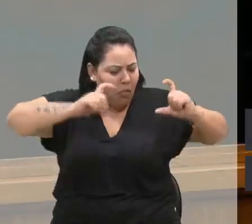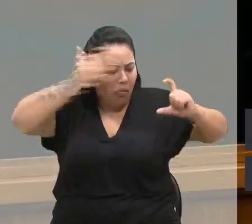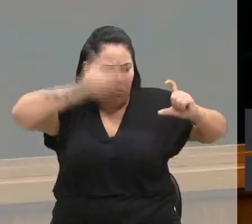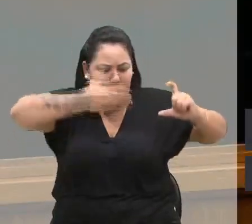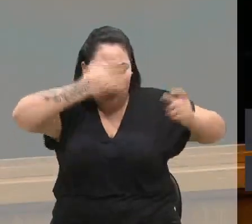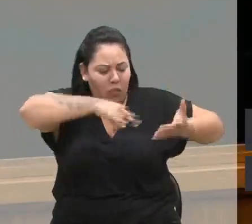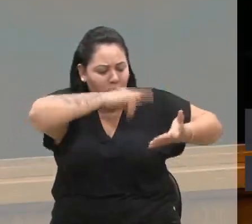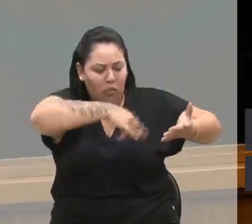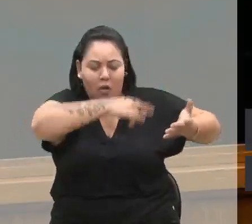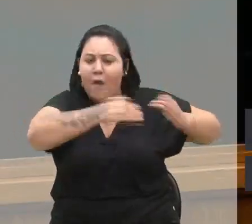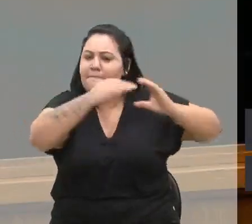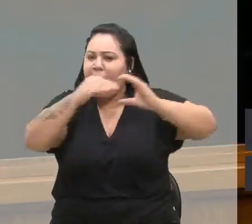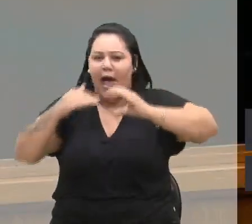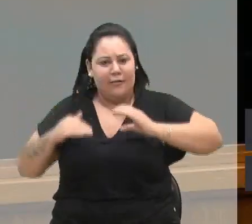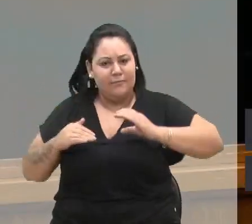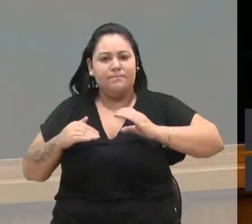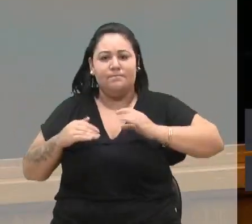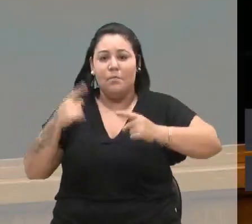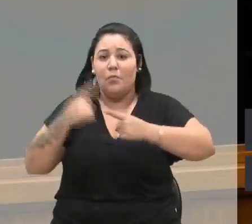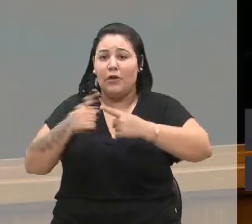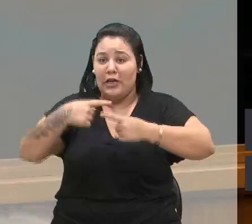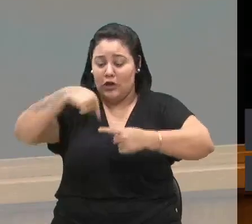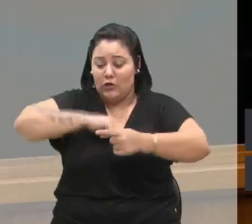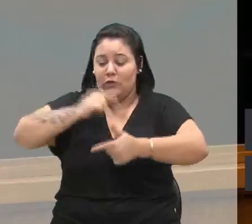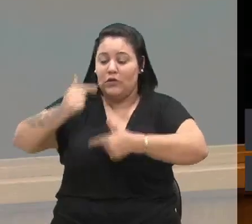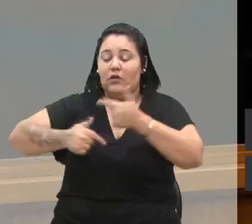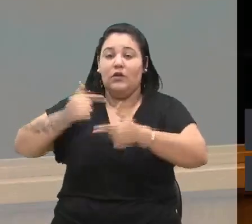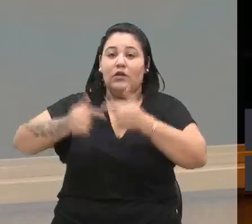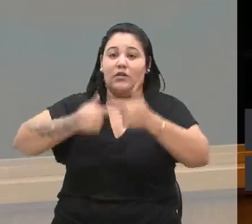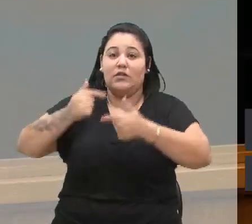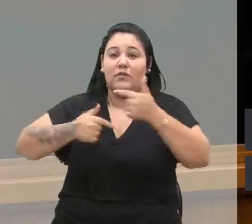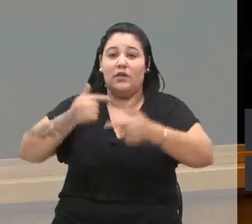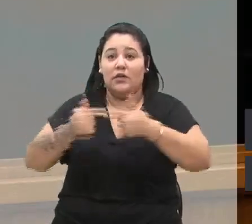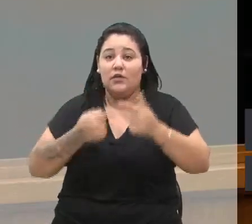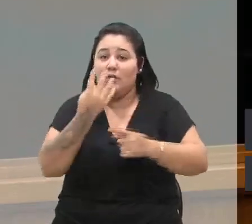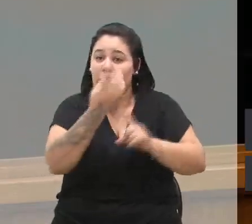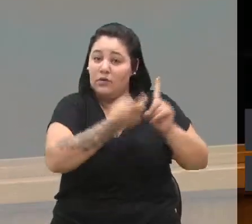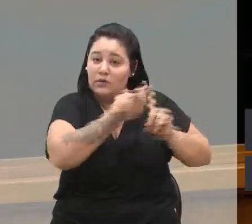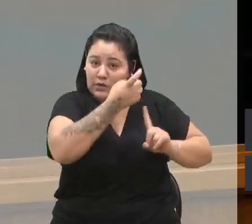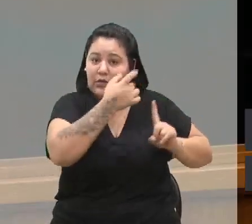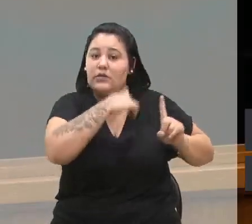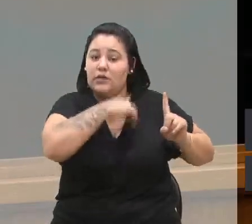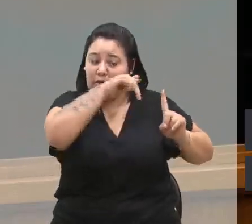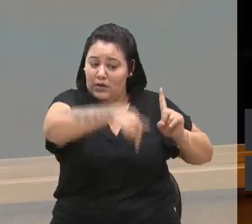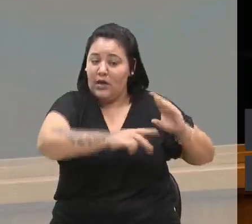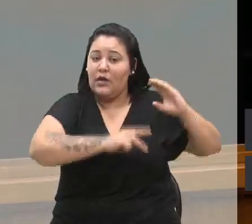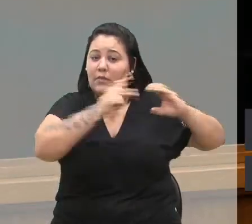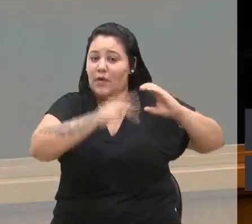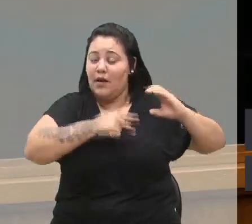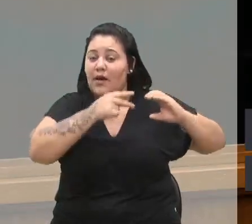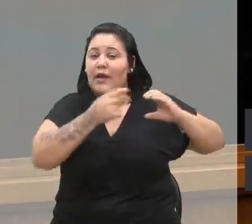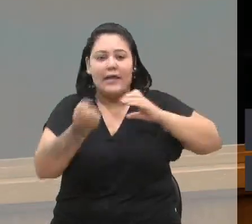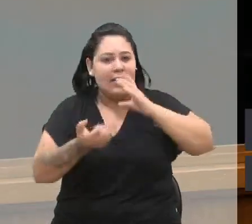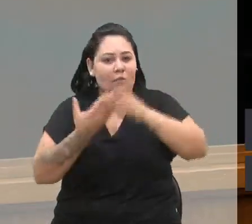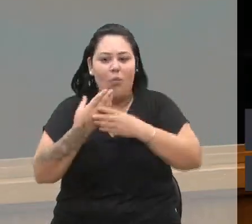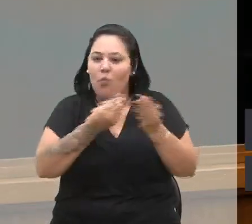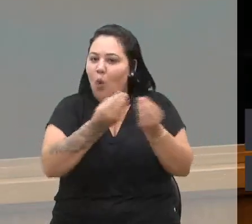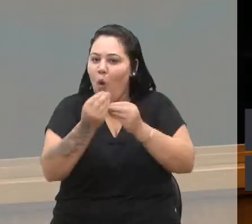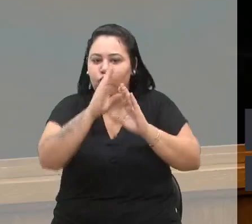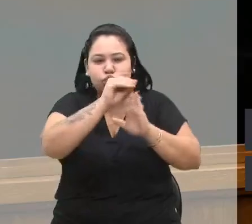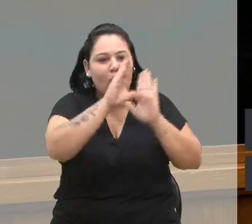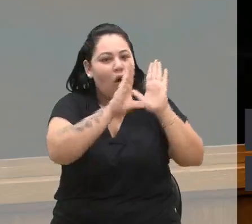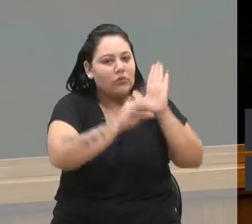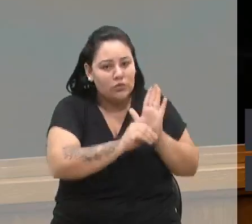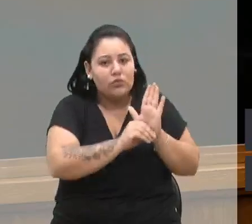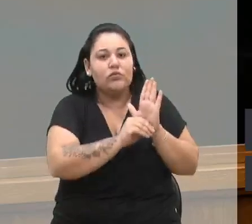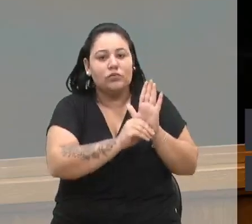foi à toa que essa casa trabalhou durante 4 meses, se eu não me engano, e produziu coisas